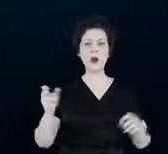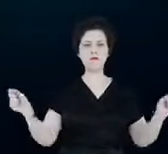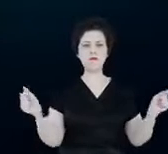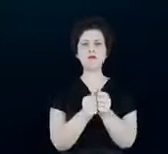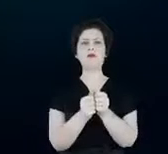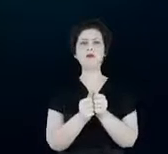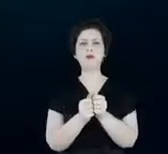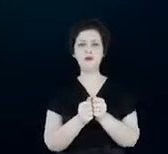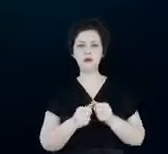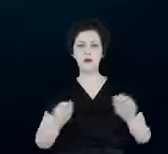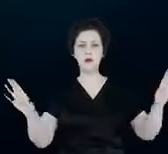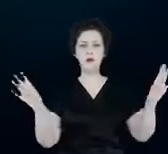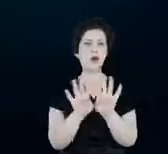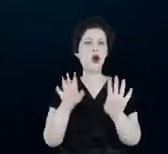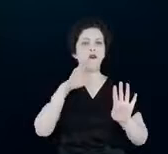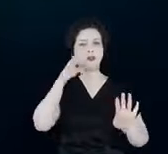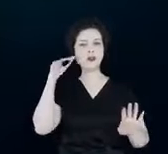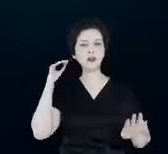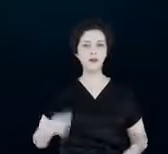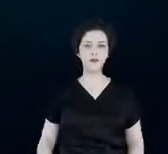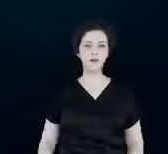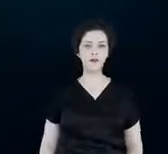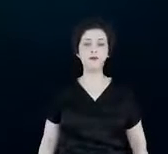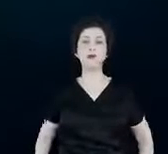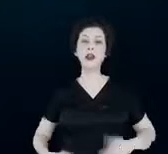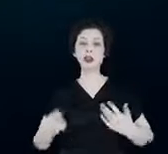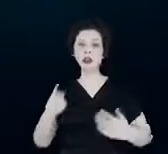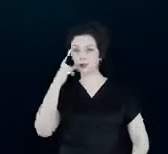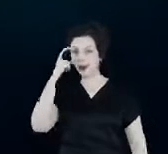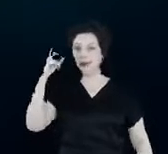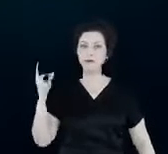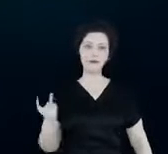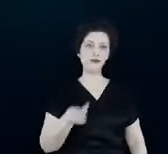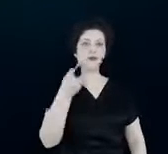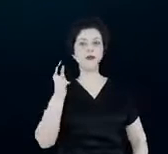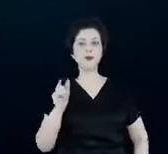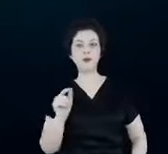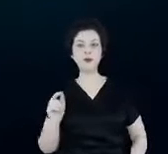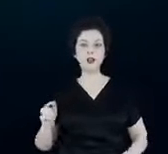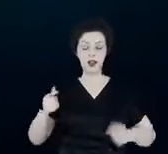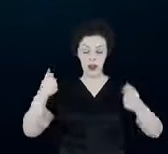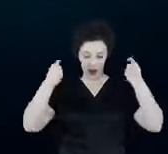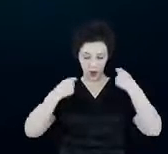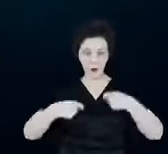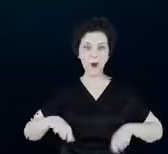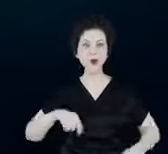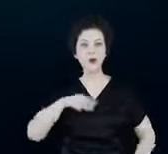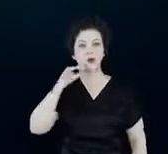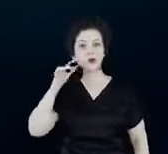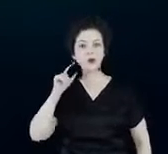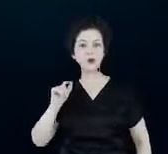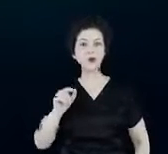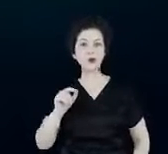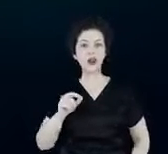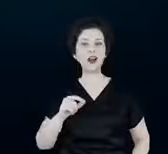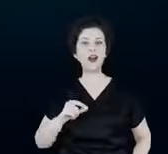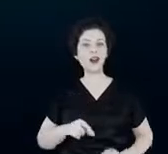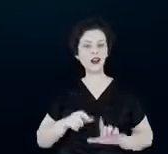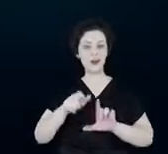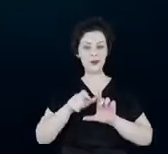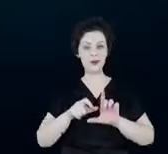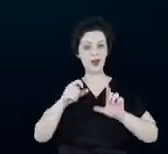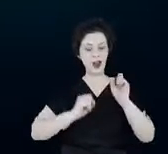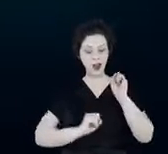curtindo na cara do do funcionário e ele teve a ideia Brilhante de se fantasiar o funcionários de personagens e super-heróis